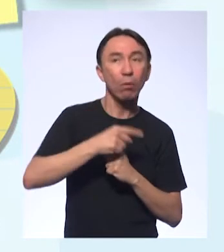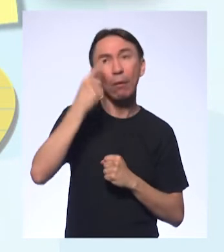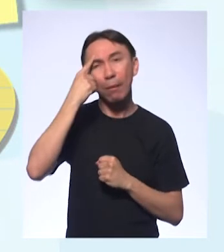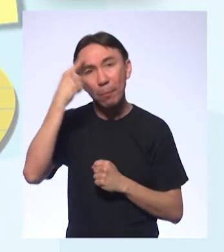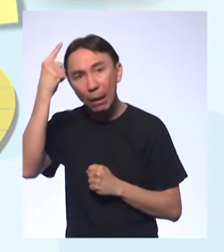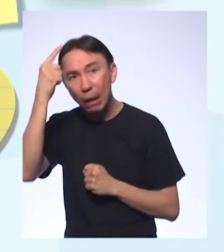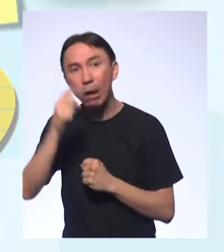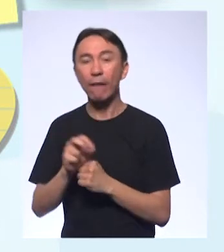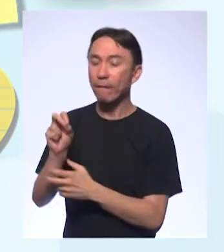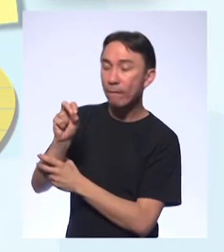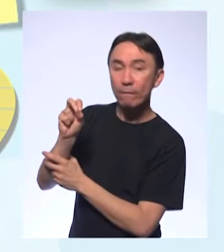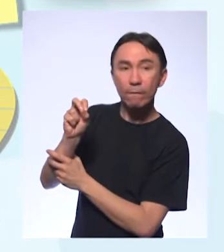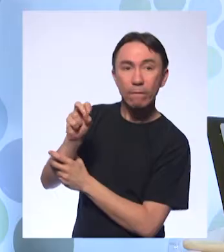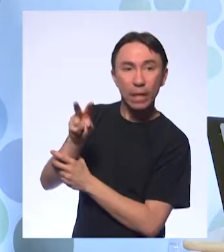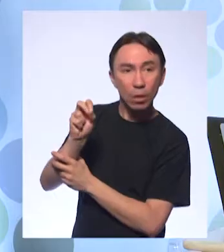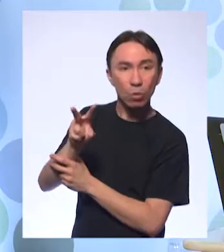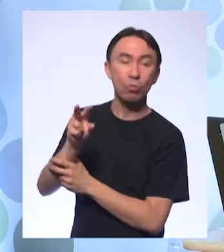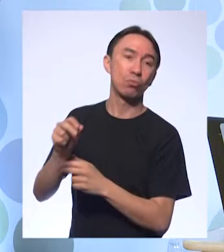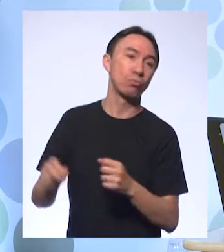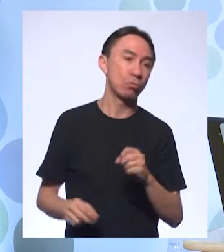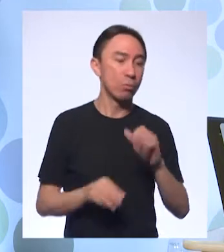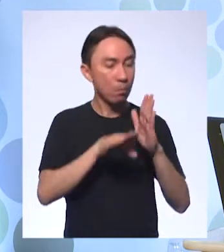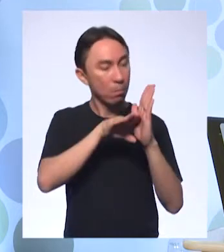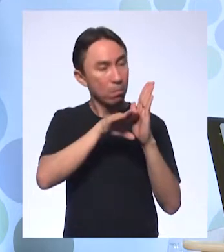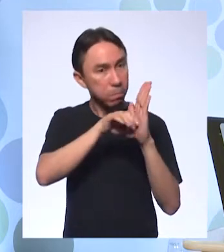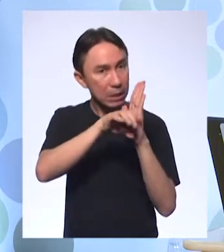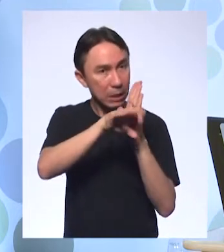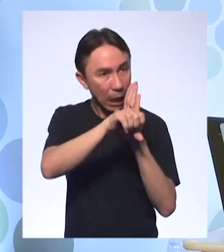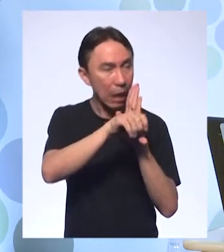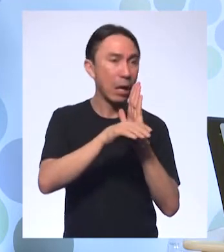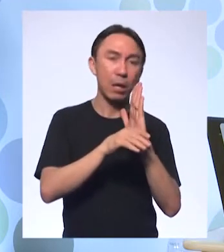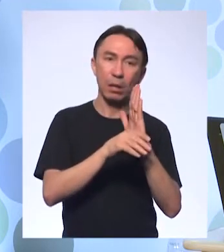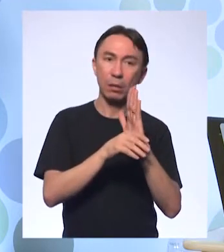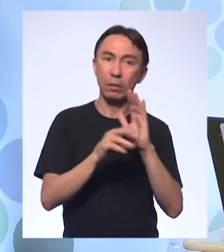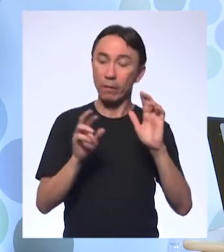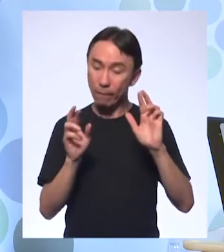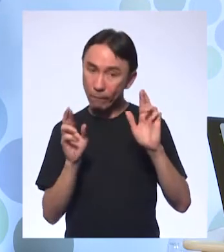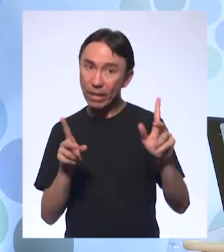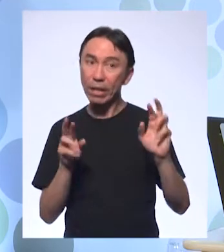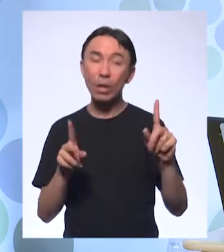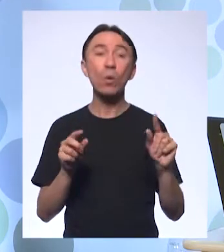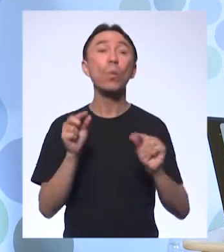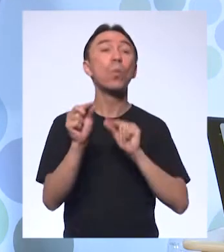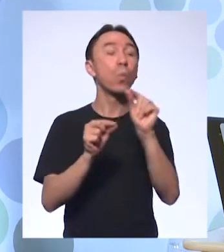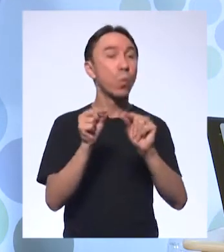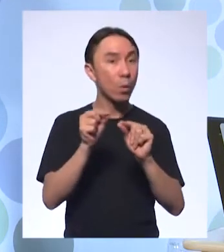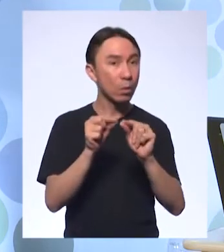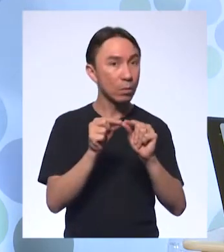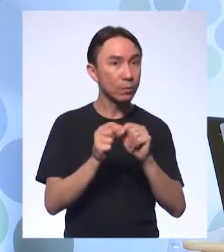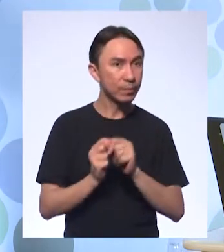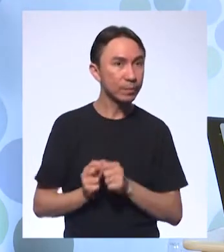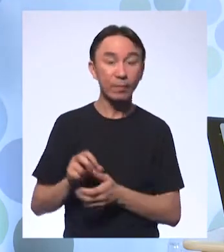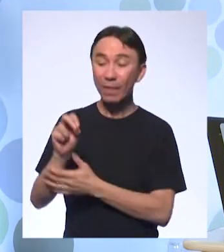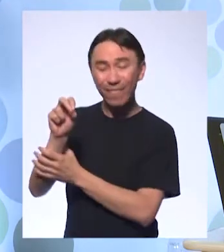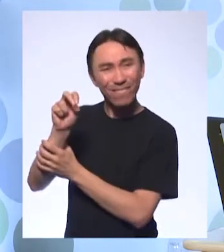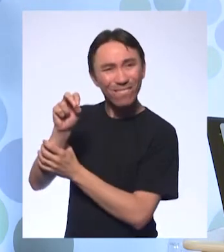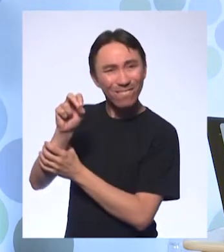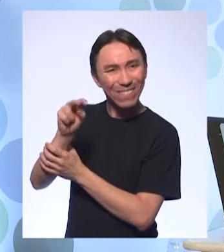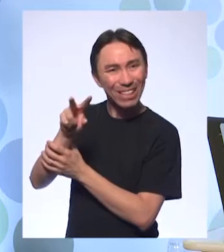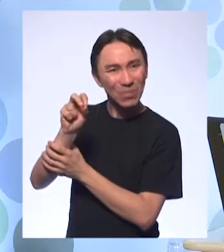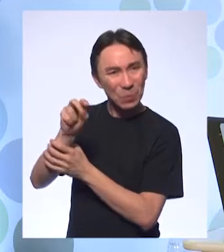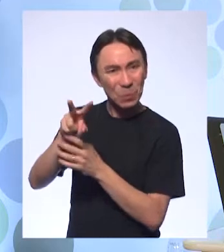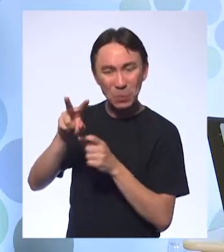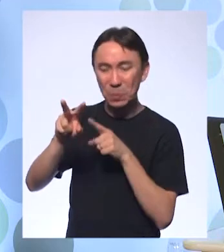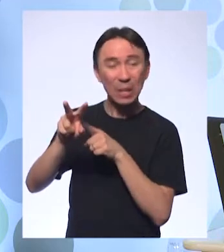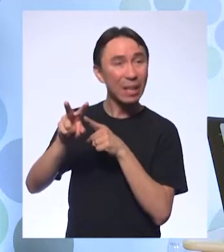vírus, bactérias, tá bom? Então, se você lembrar, o vírus, ele é um ser vivo que ele